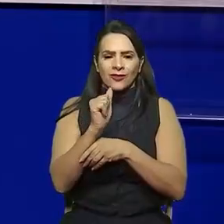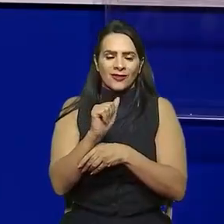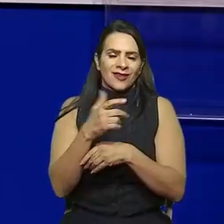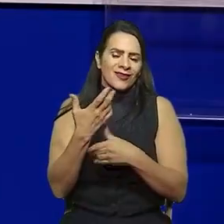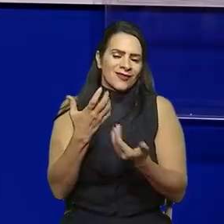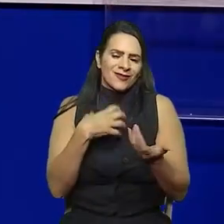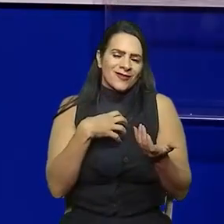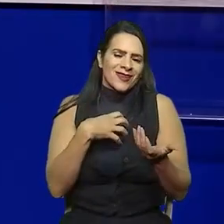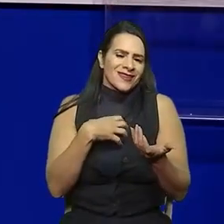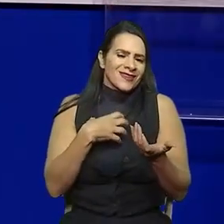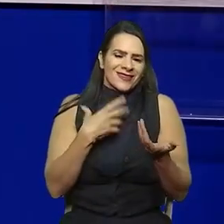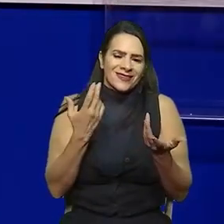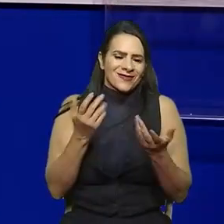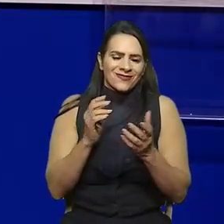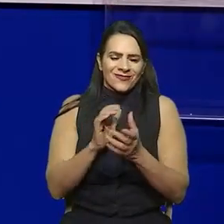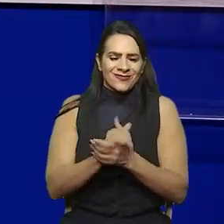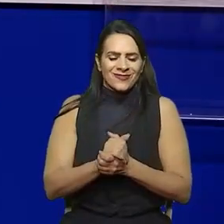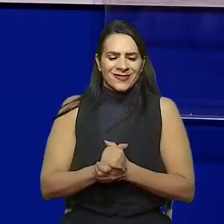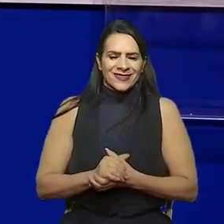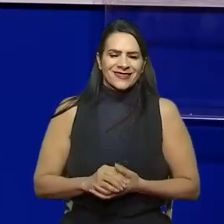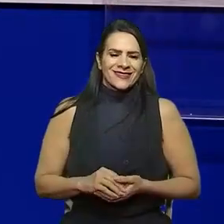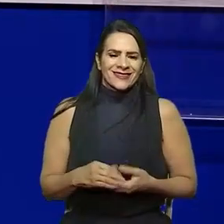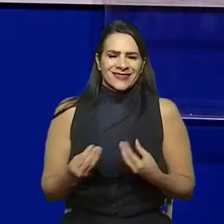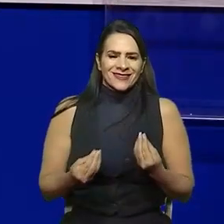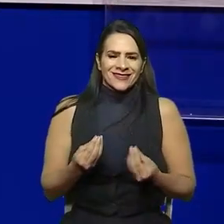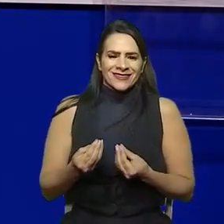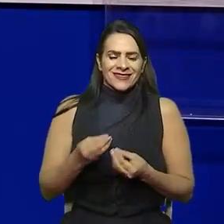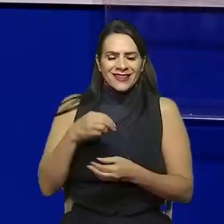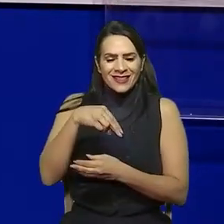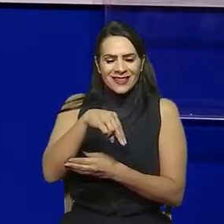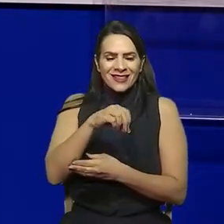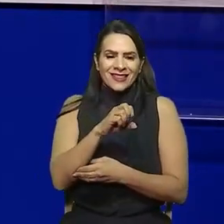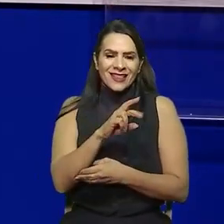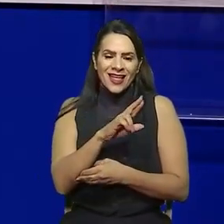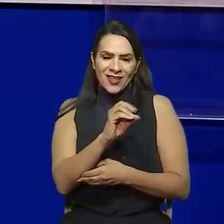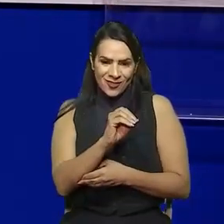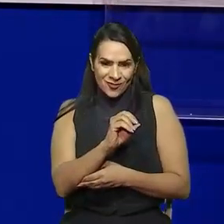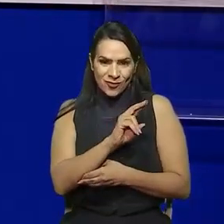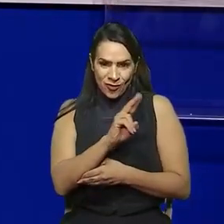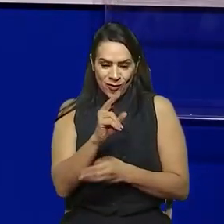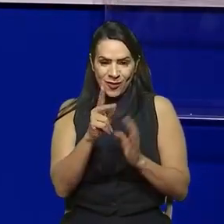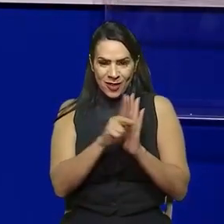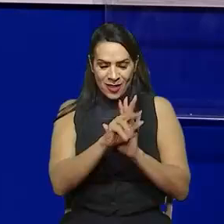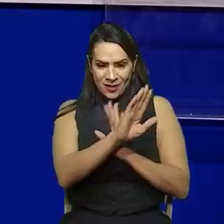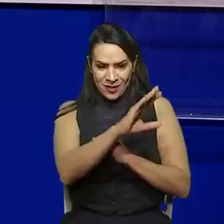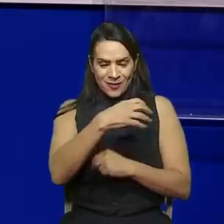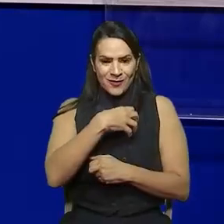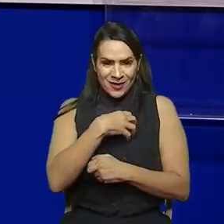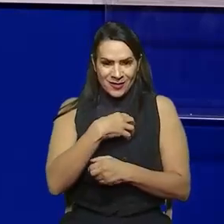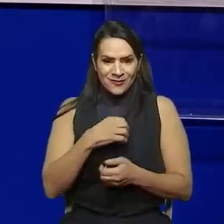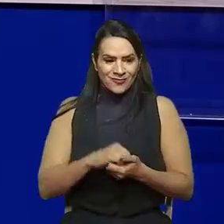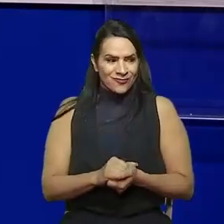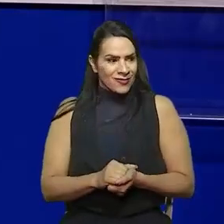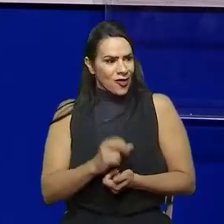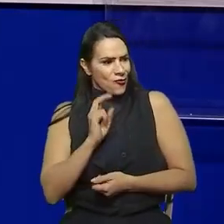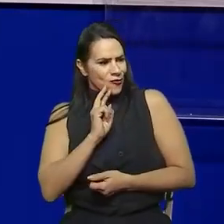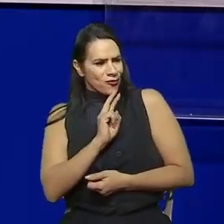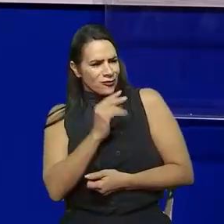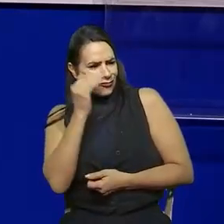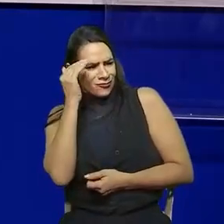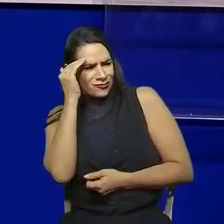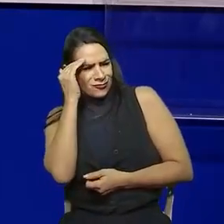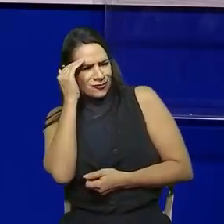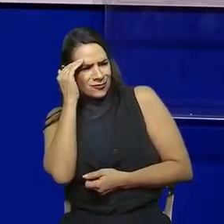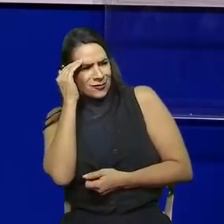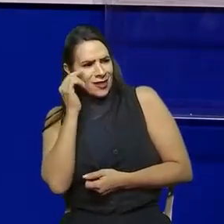bem baiana, não tem jeito. Aí botava esse Nero. Aí eu vi, assim, de longe, aquela mulher com uma touca na cabeça. Eu falei,